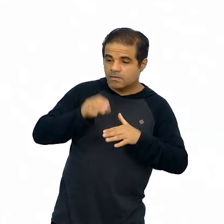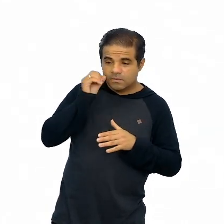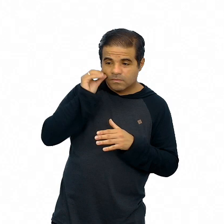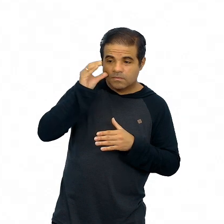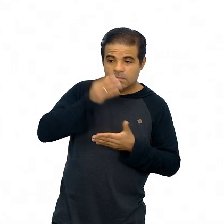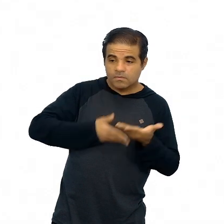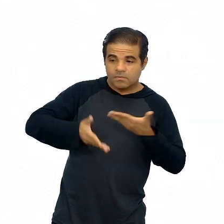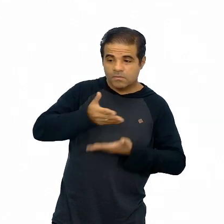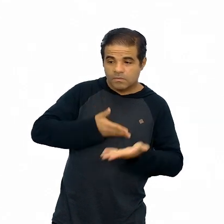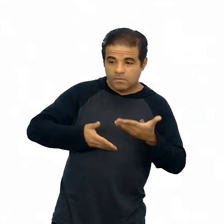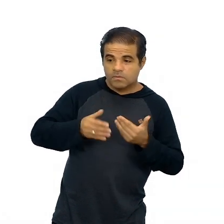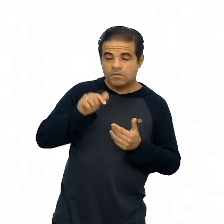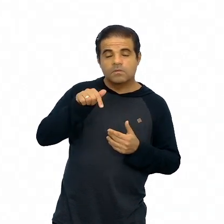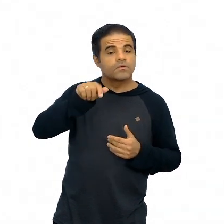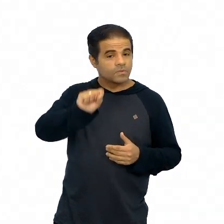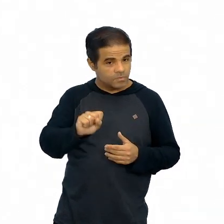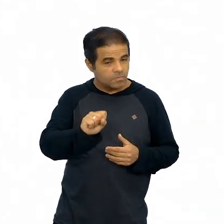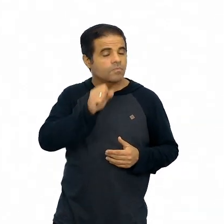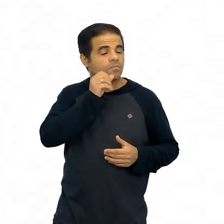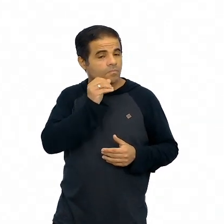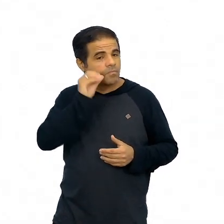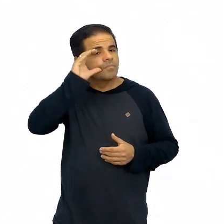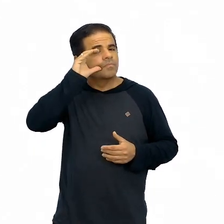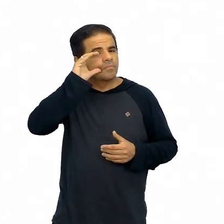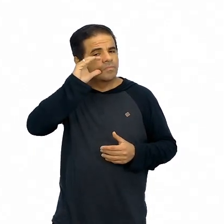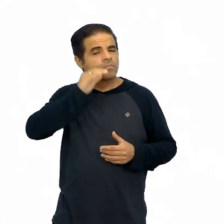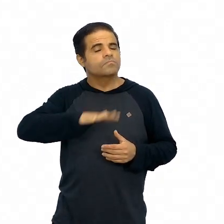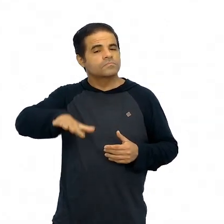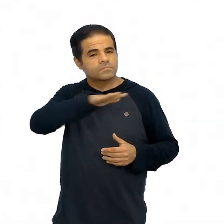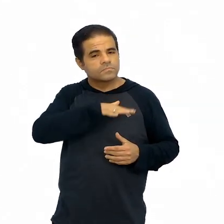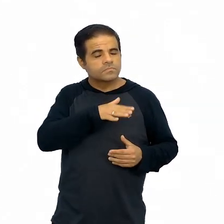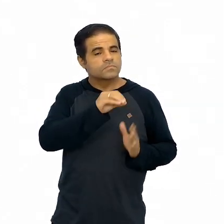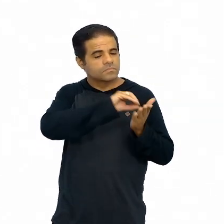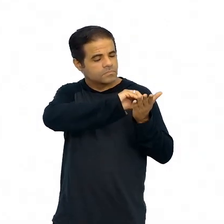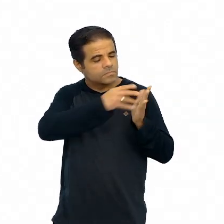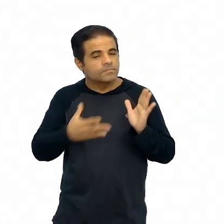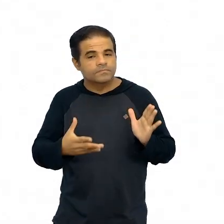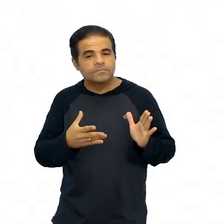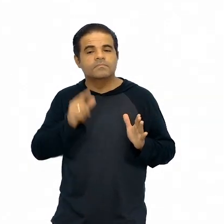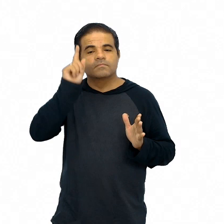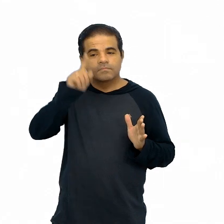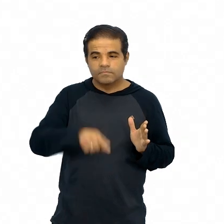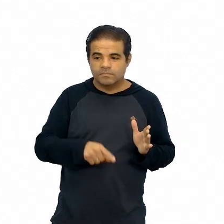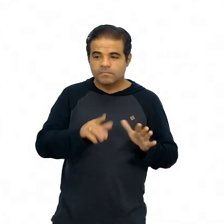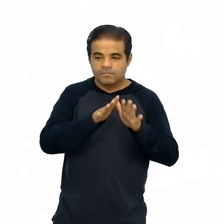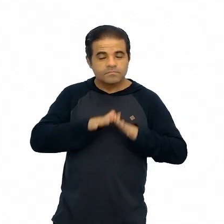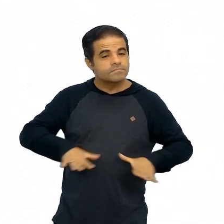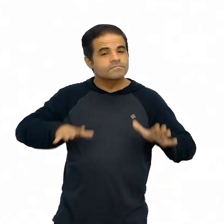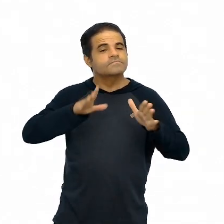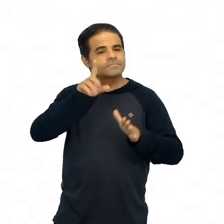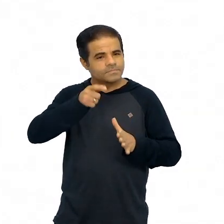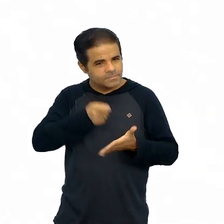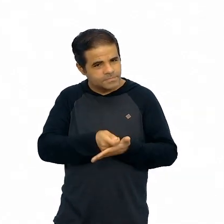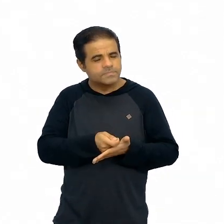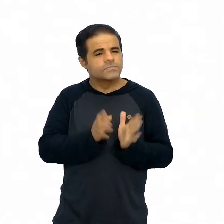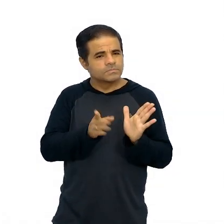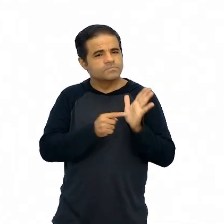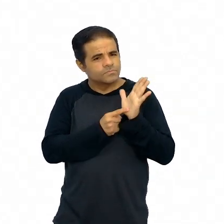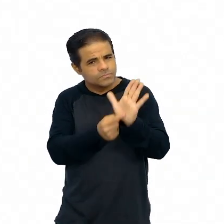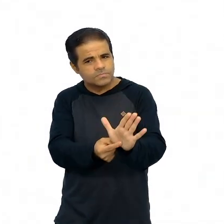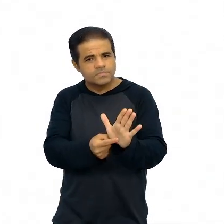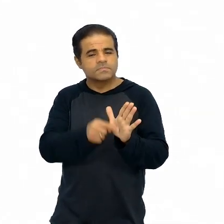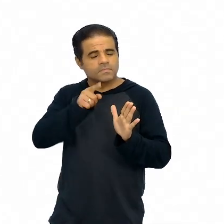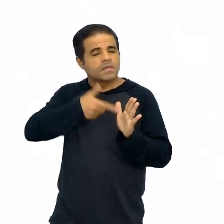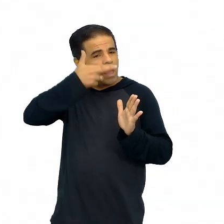na SA7 e 8, conhecimento horizontal e do currículo, que é, por causa do feriado que eu já mostrei,